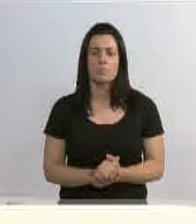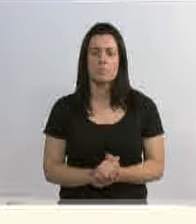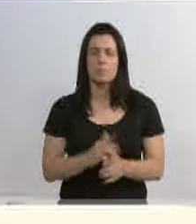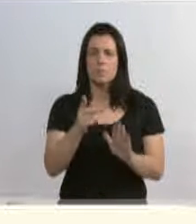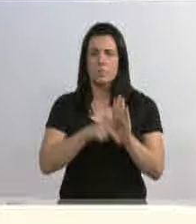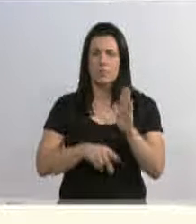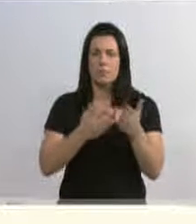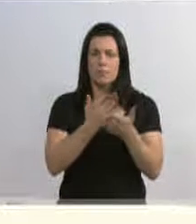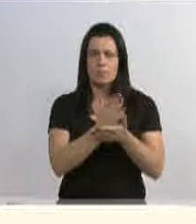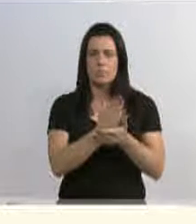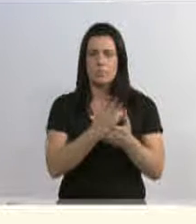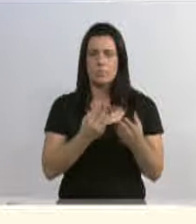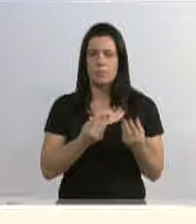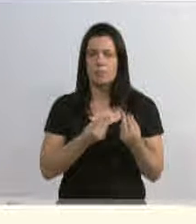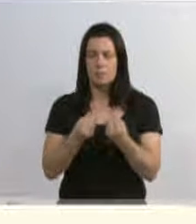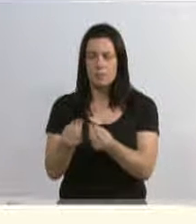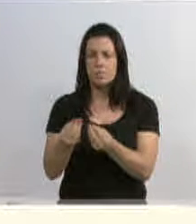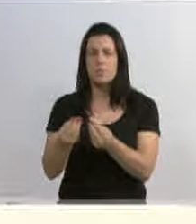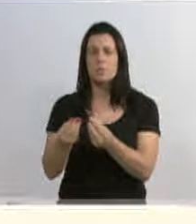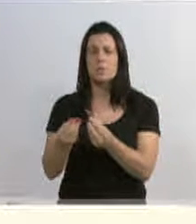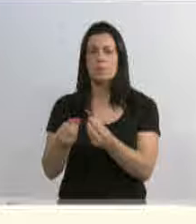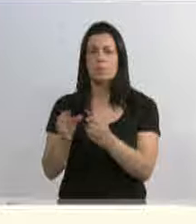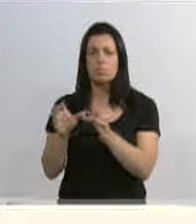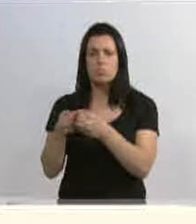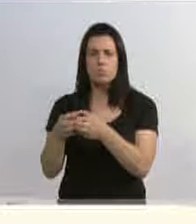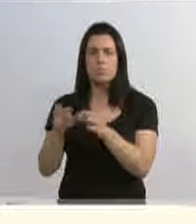Projeto aprovado e a comissão de redação final.